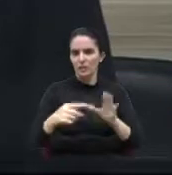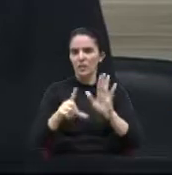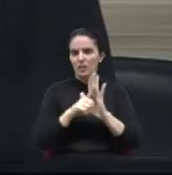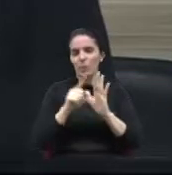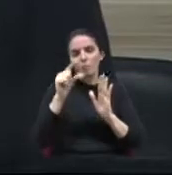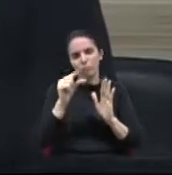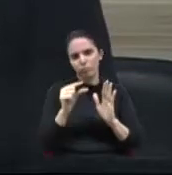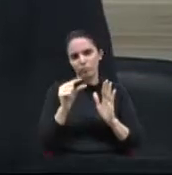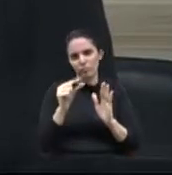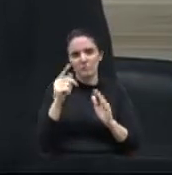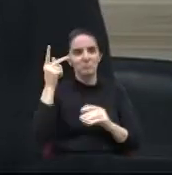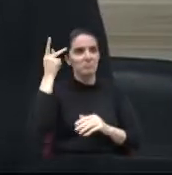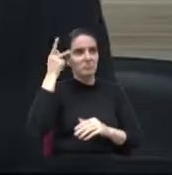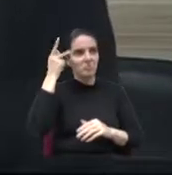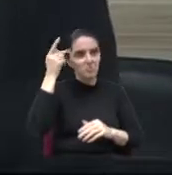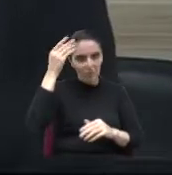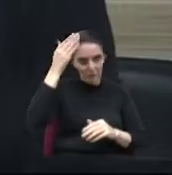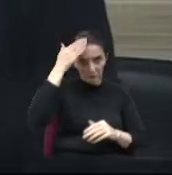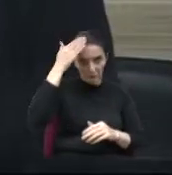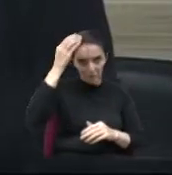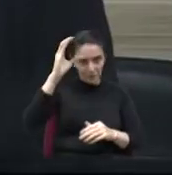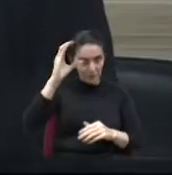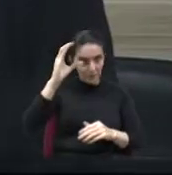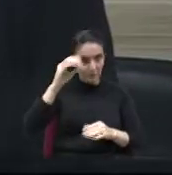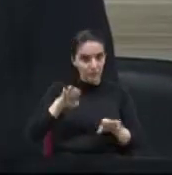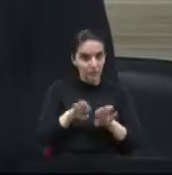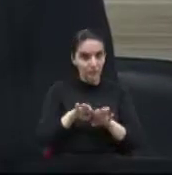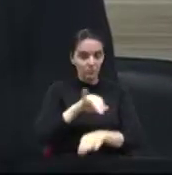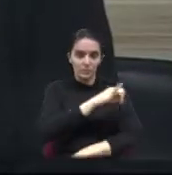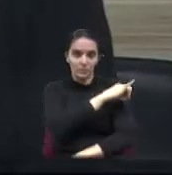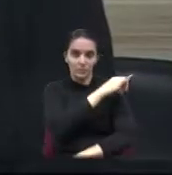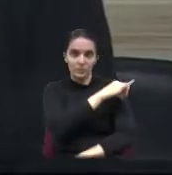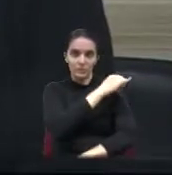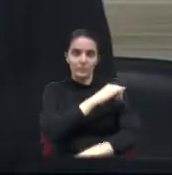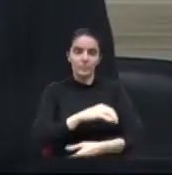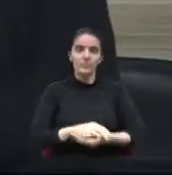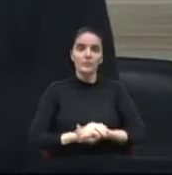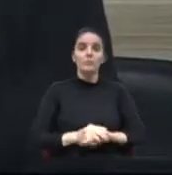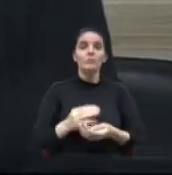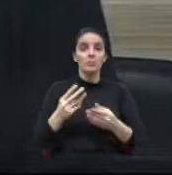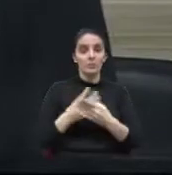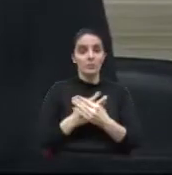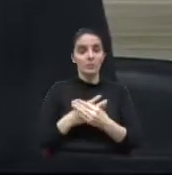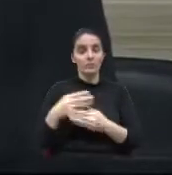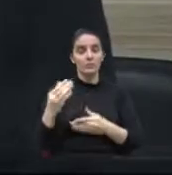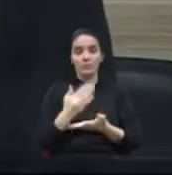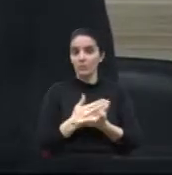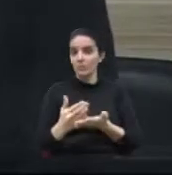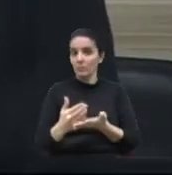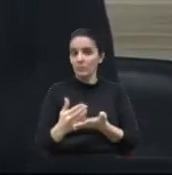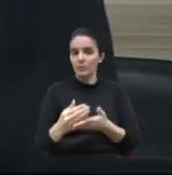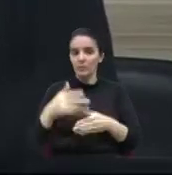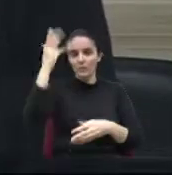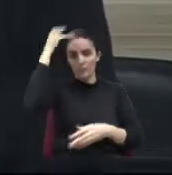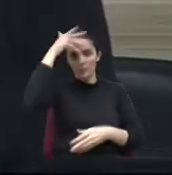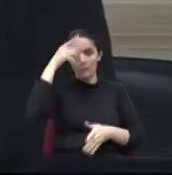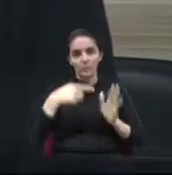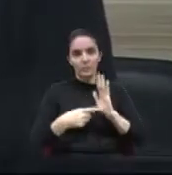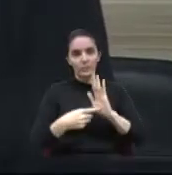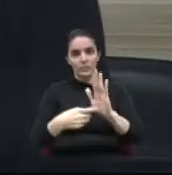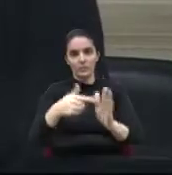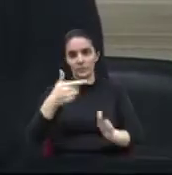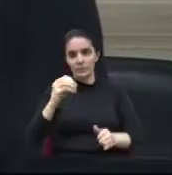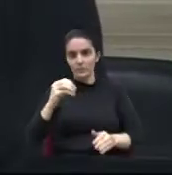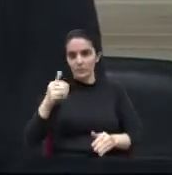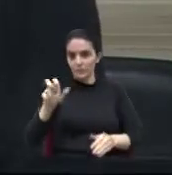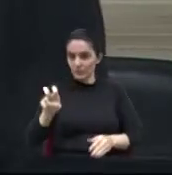São Paulo, Curitiba e Rio de Janeiro. É uma inovação nas câmaras municipais e eu apresentei em 2015 e já teve várias